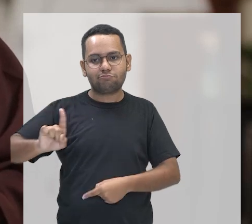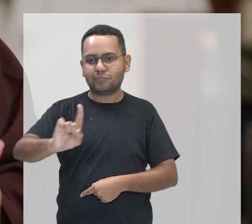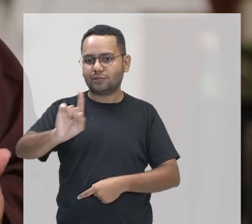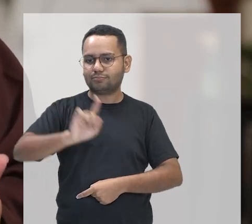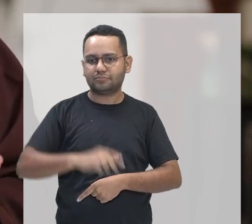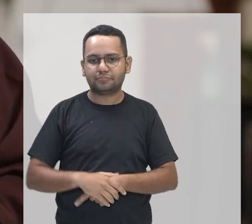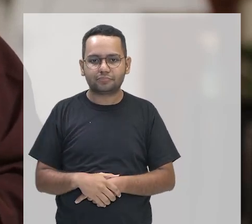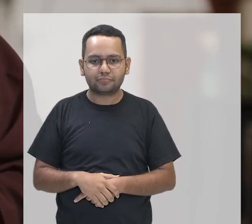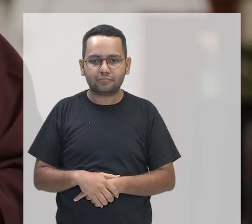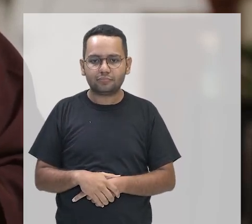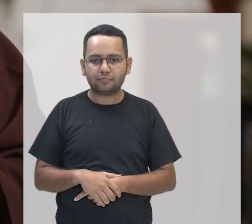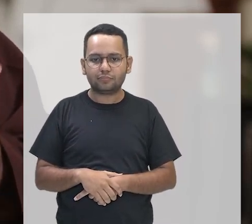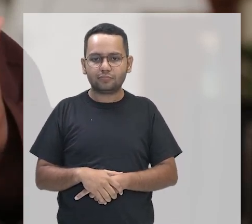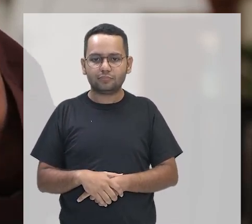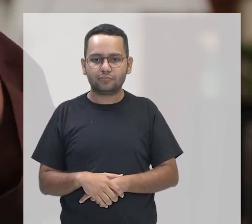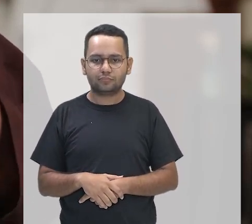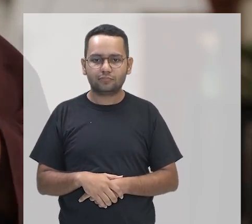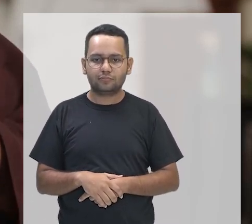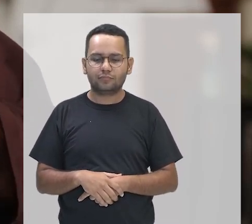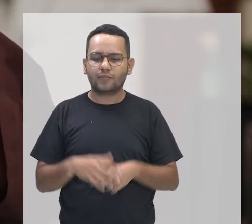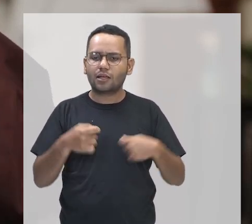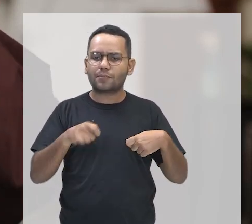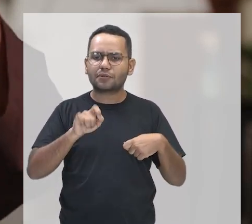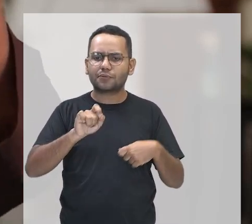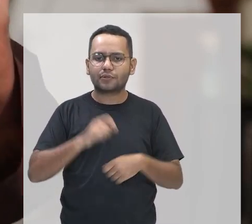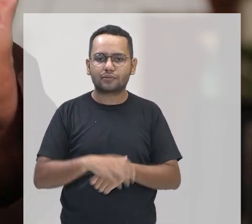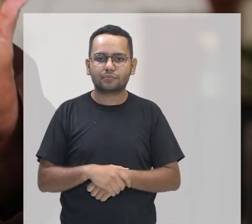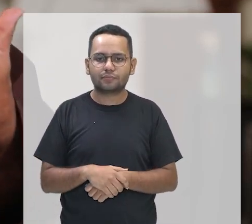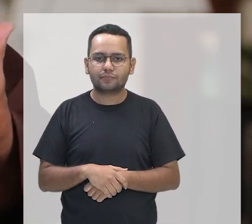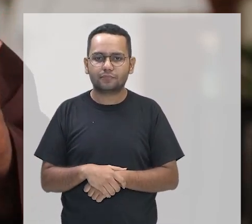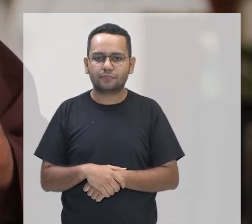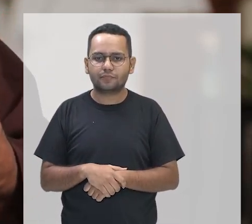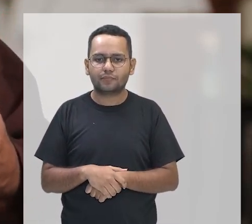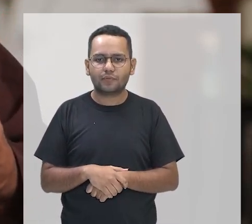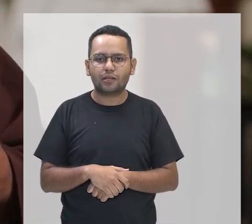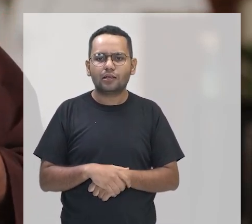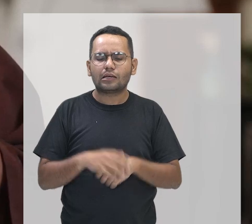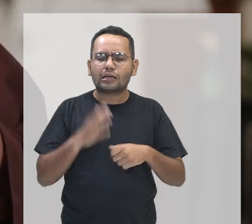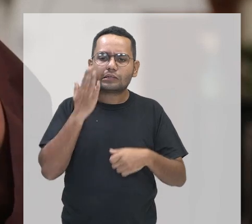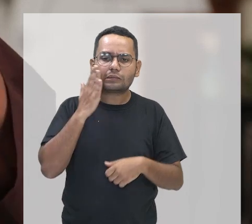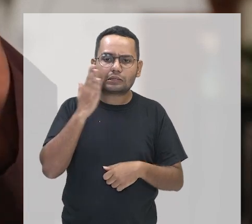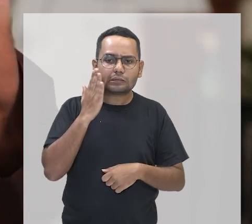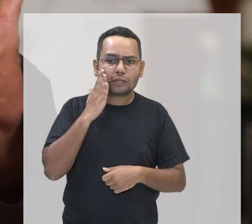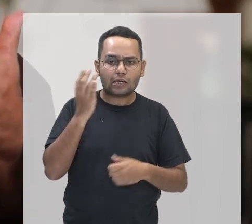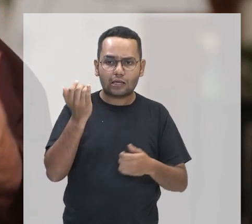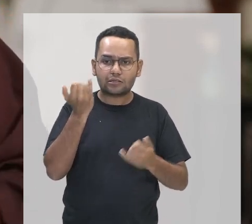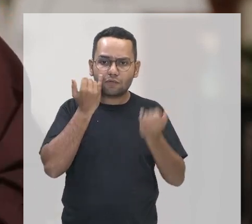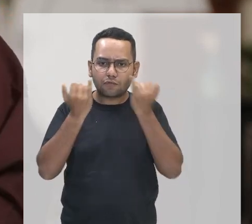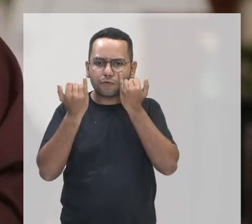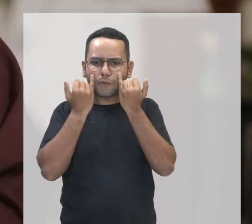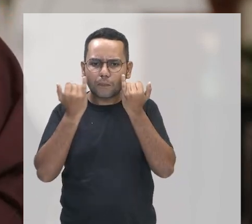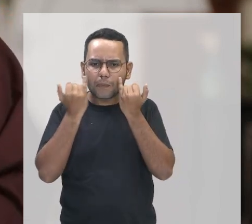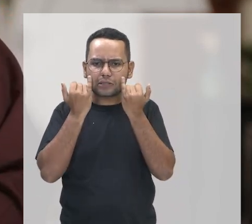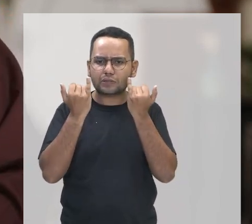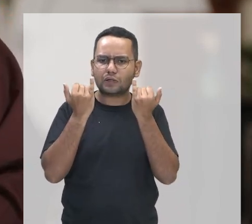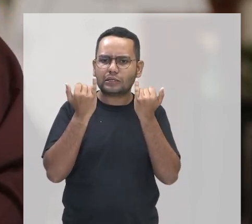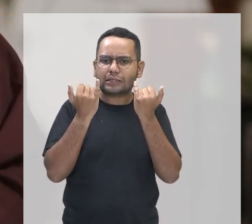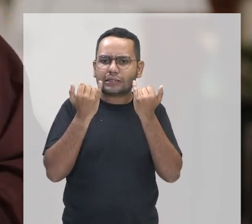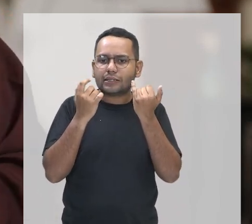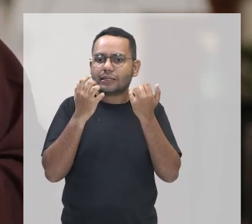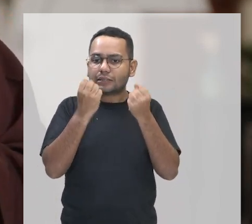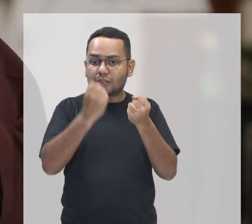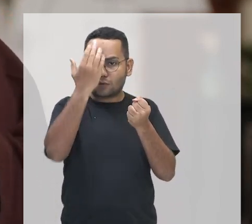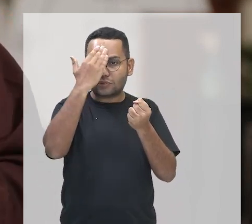É necessário que a gente acolha aquilo que nos impulsiona, acolha para aquilo que é o